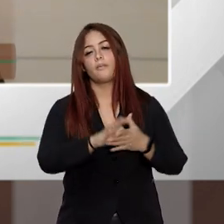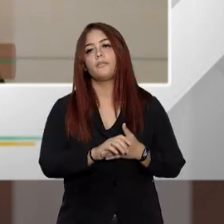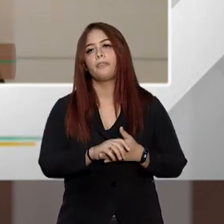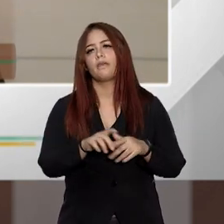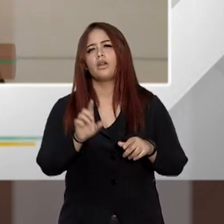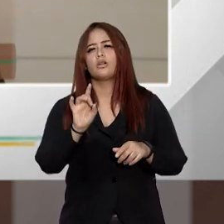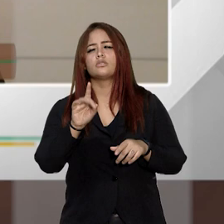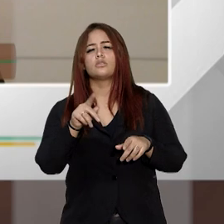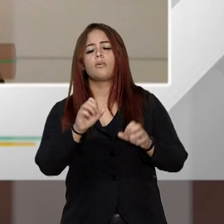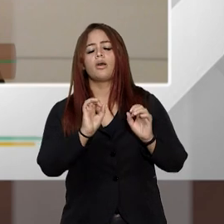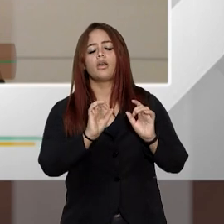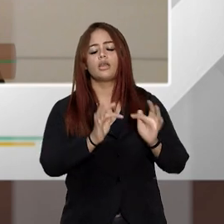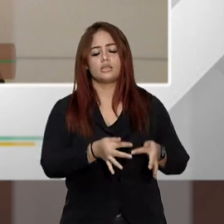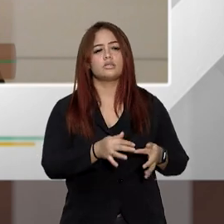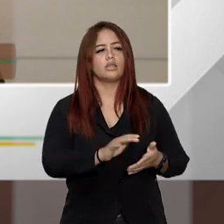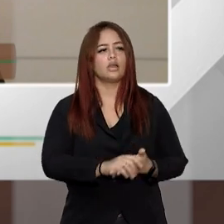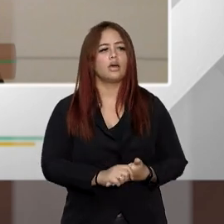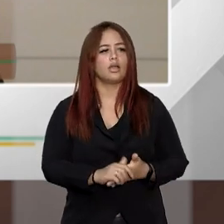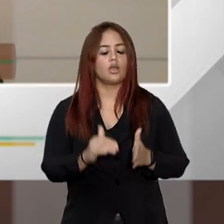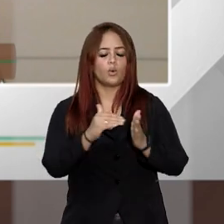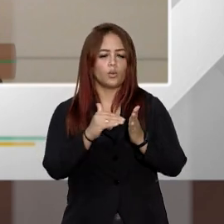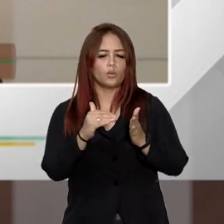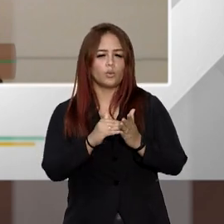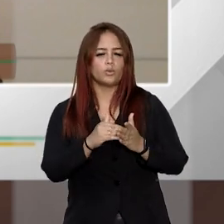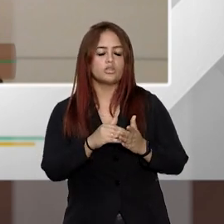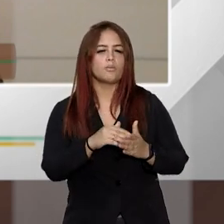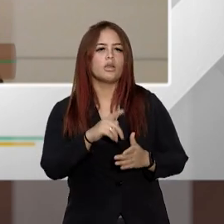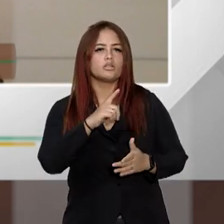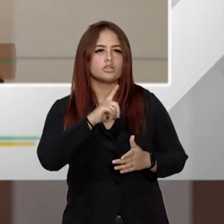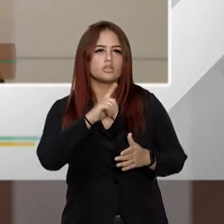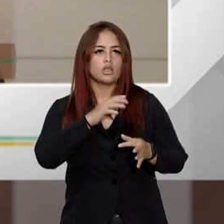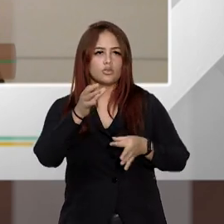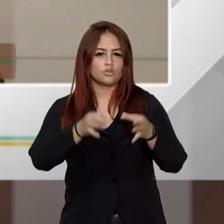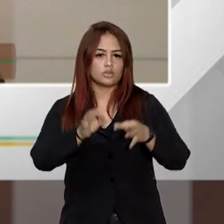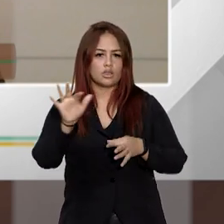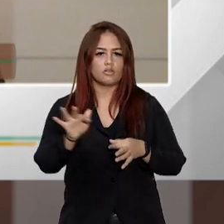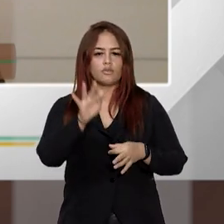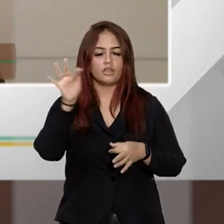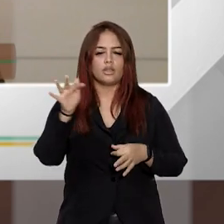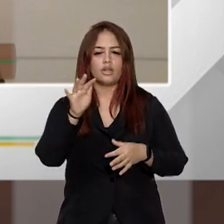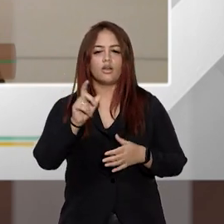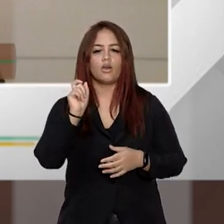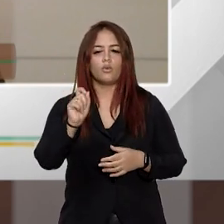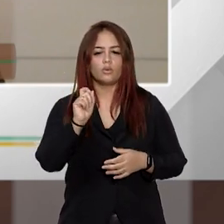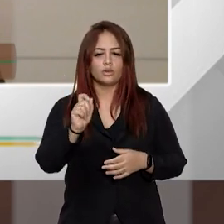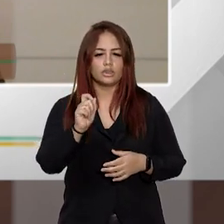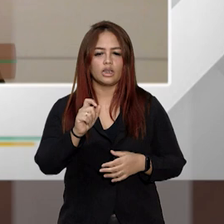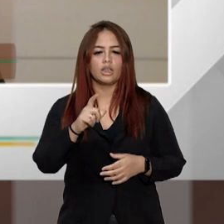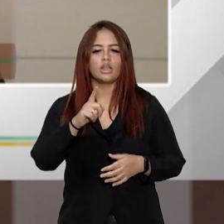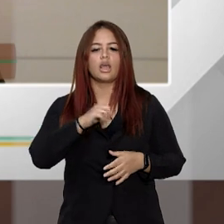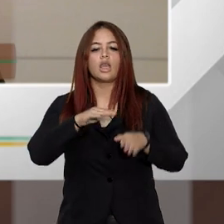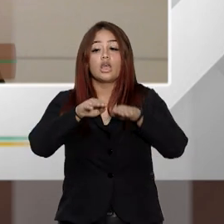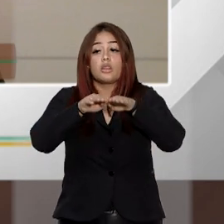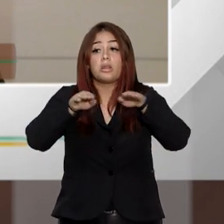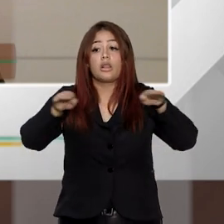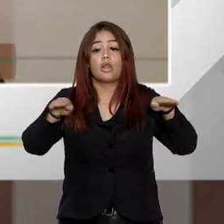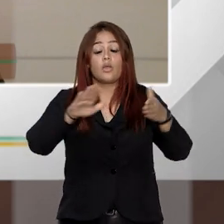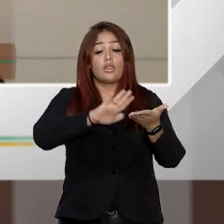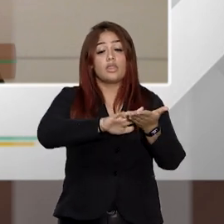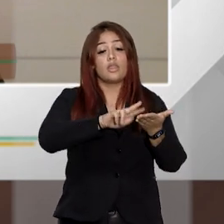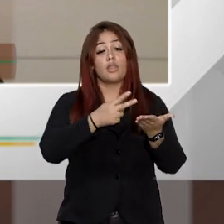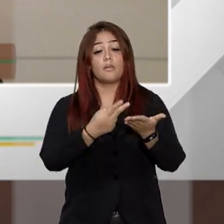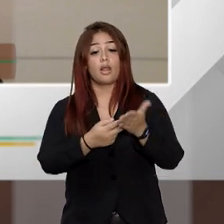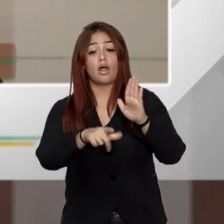uma última a possibilidade disso ser suscitado em juizado federal, um incidente de uniformização de interpretação